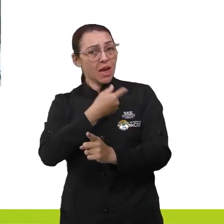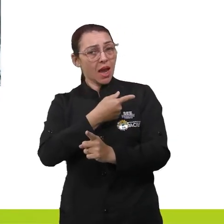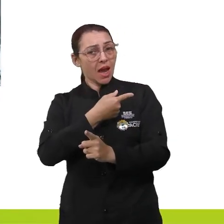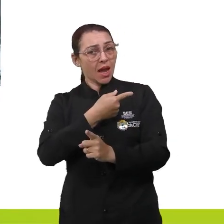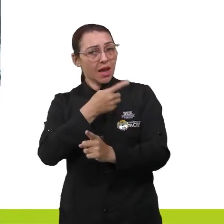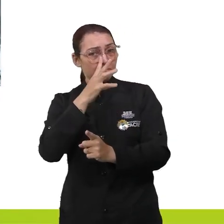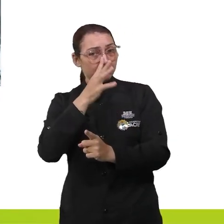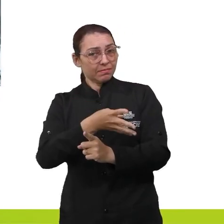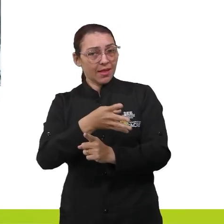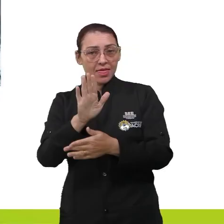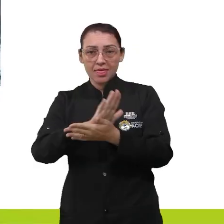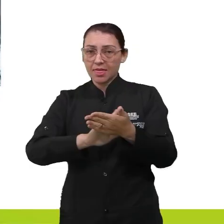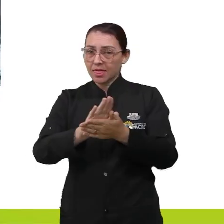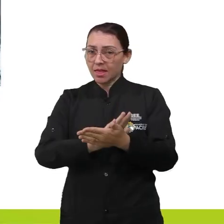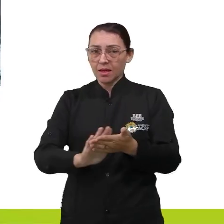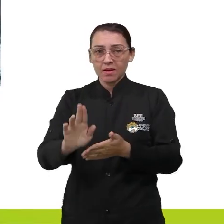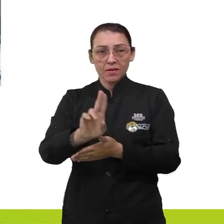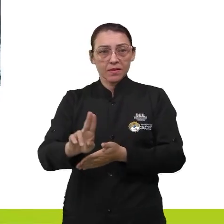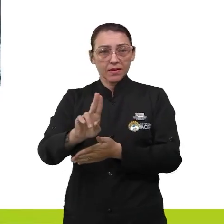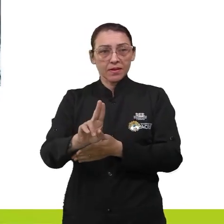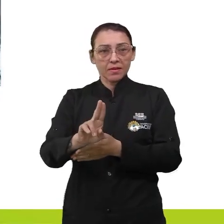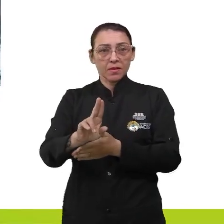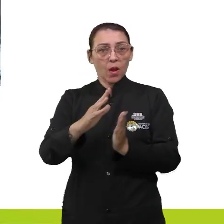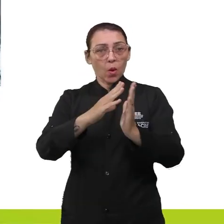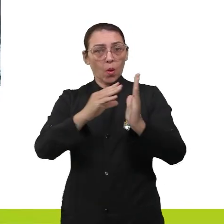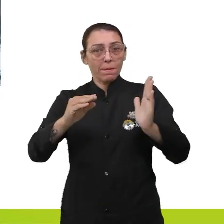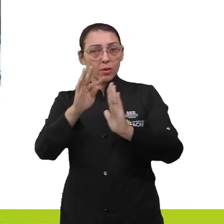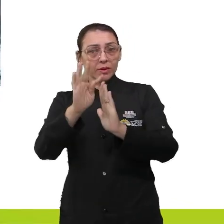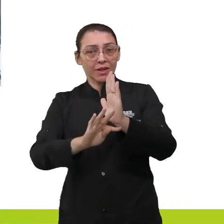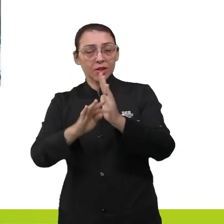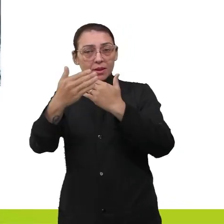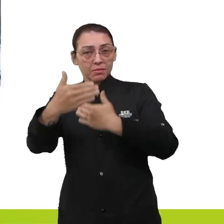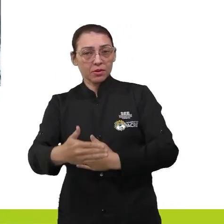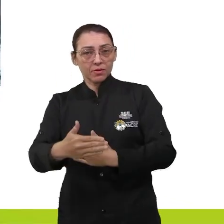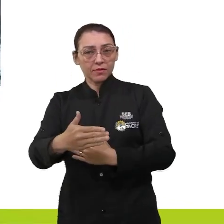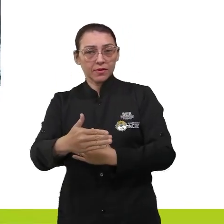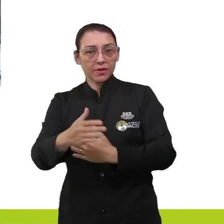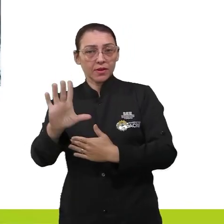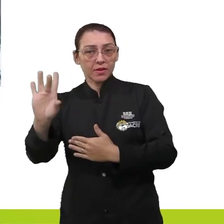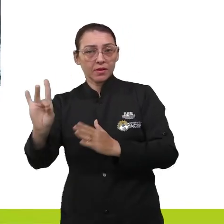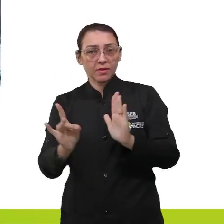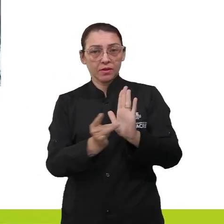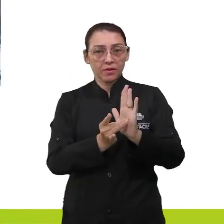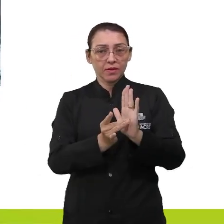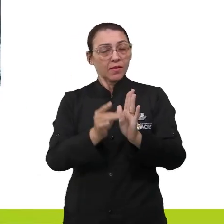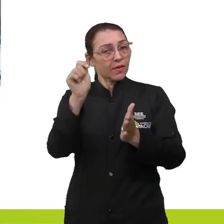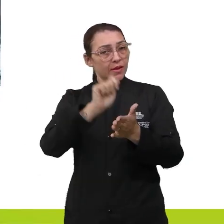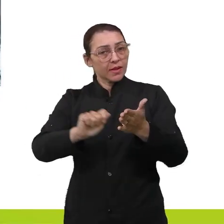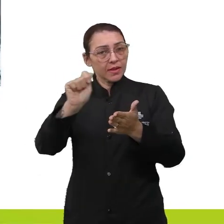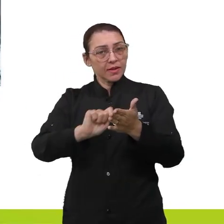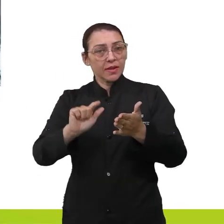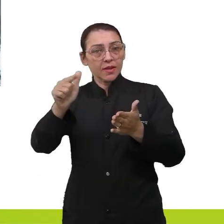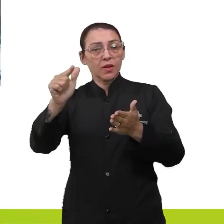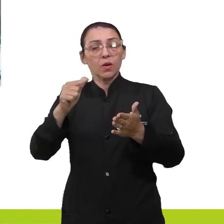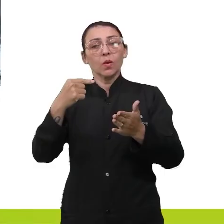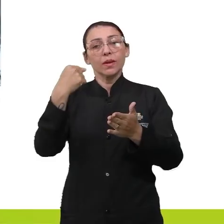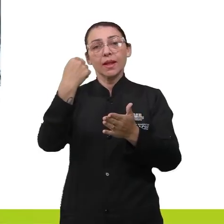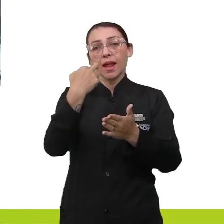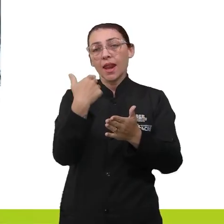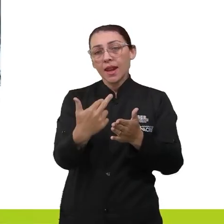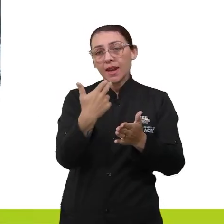ofensas ou fazer piadas. Não vai copiar os textos da prova, não vai escrever em outro